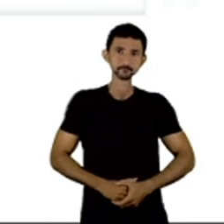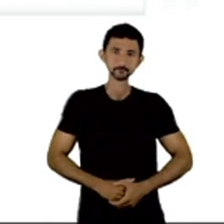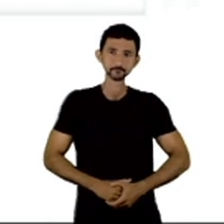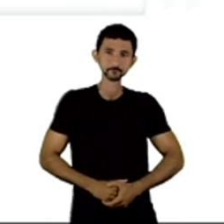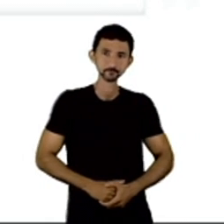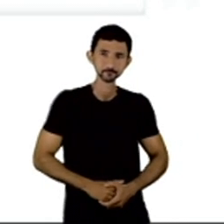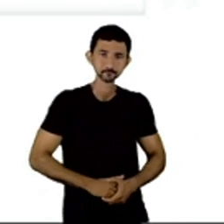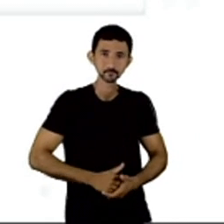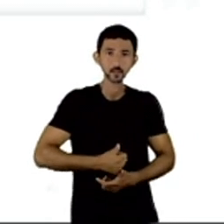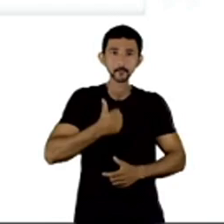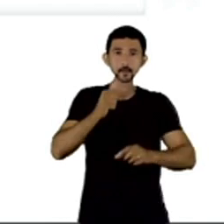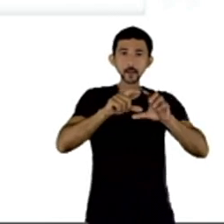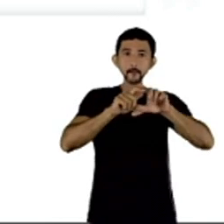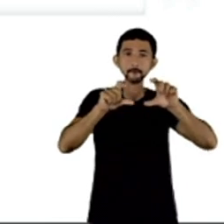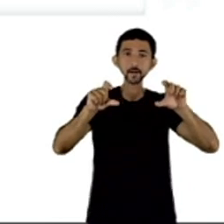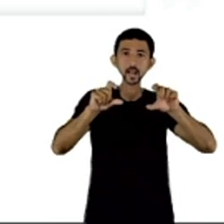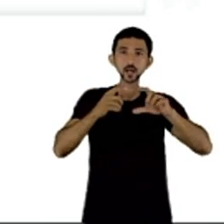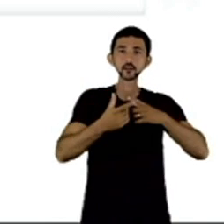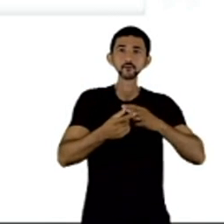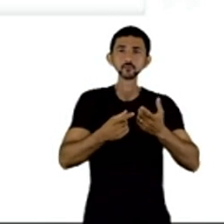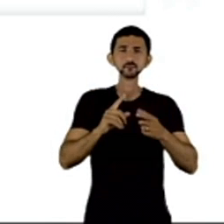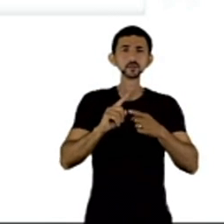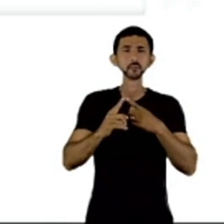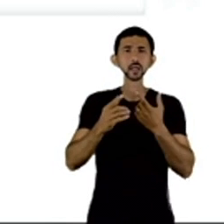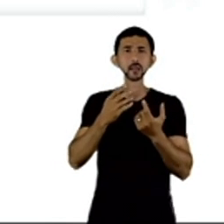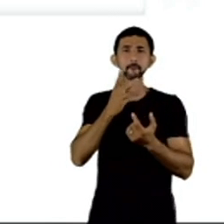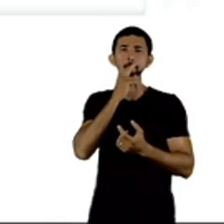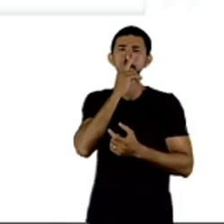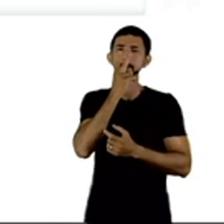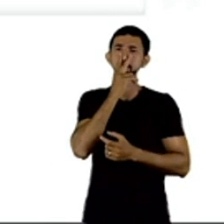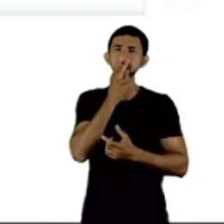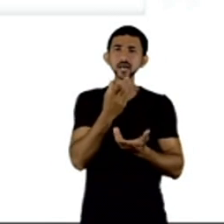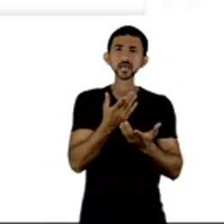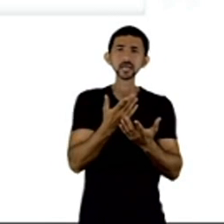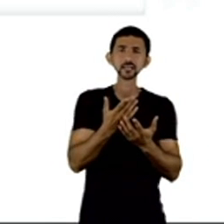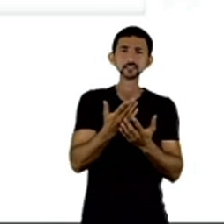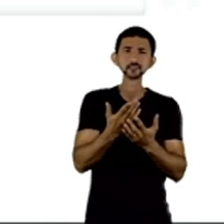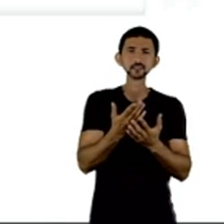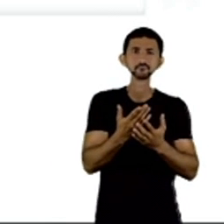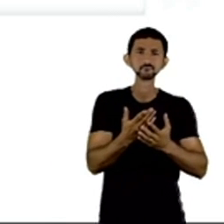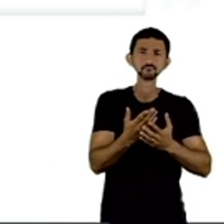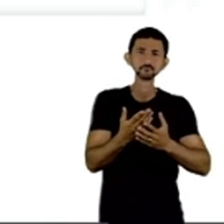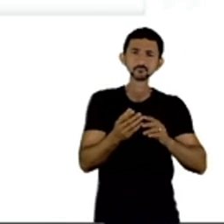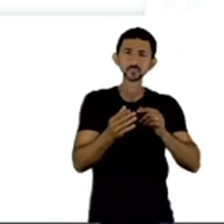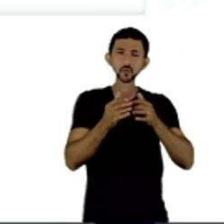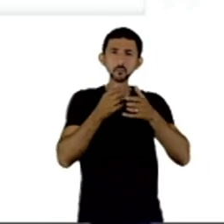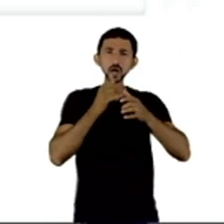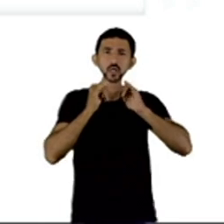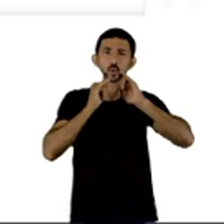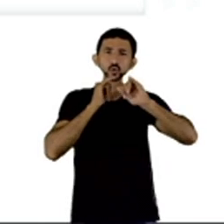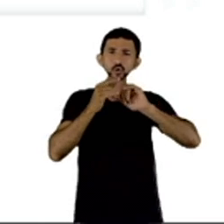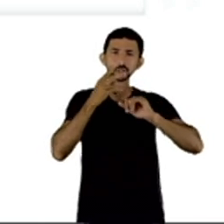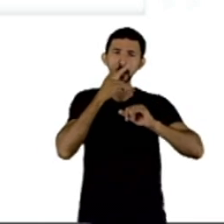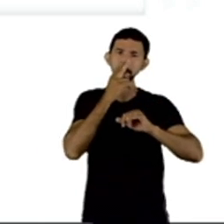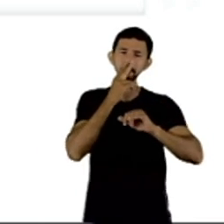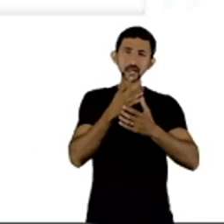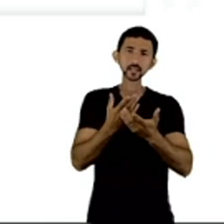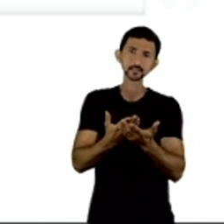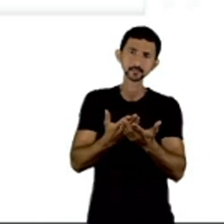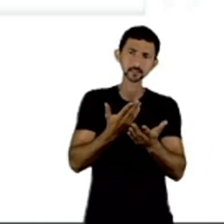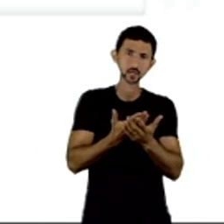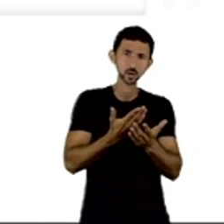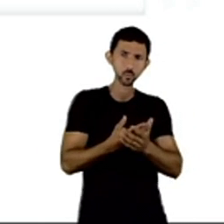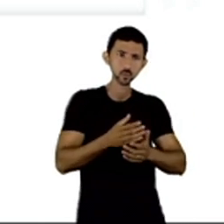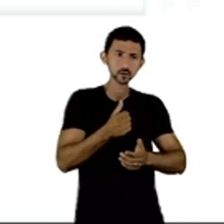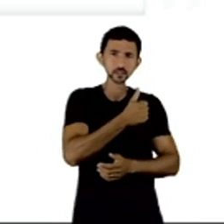primeiro parágrafo do texto se assemelha muito, tá bem, ao primeiro parágrafo de uma notícia. Na nossa aula de